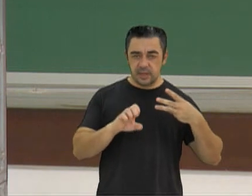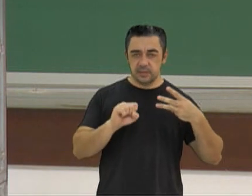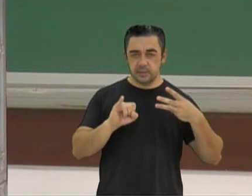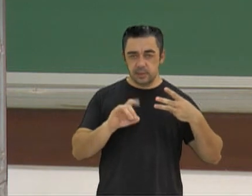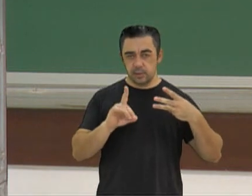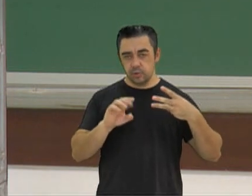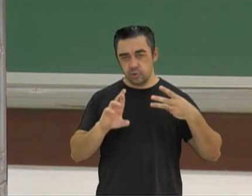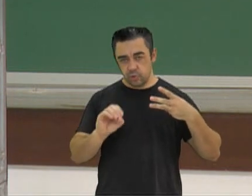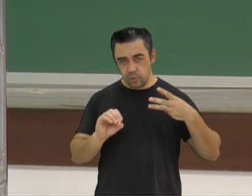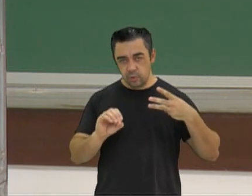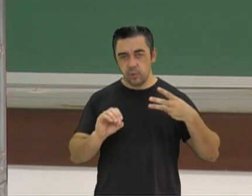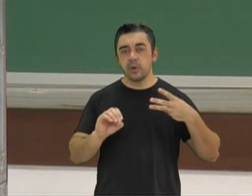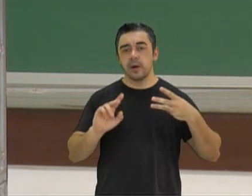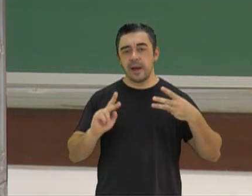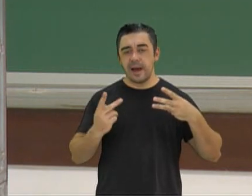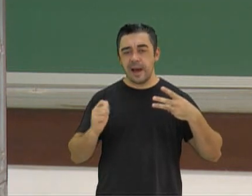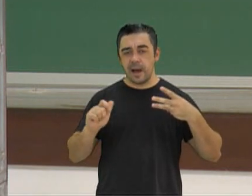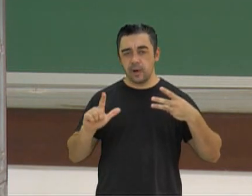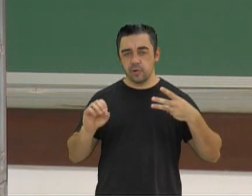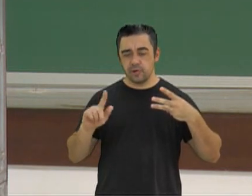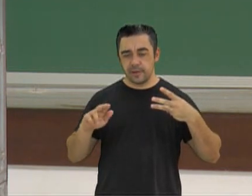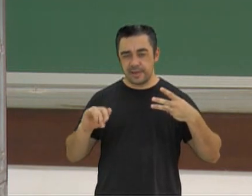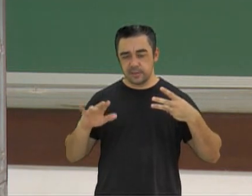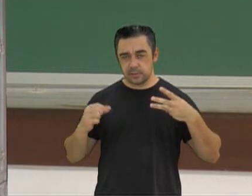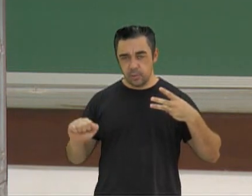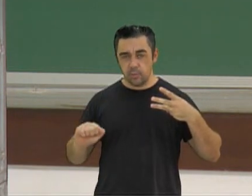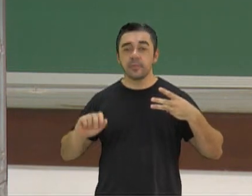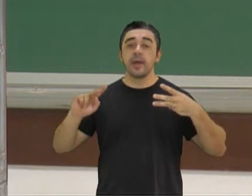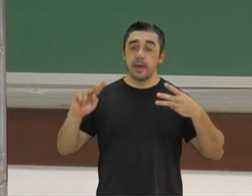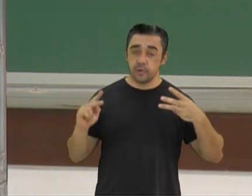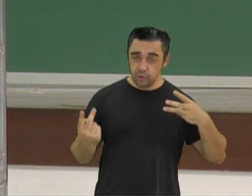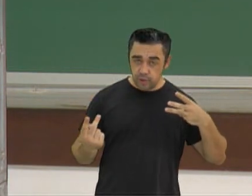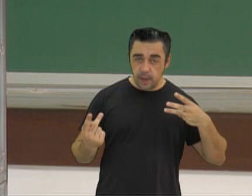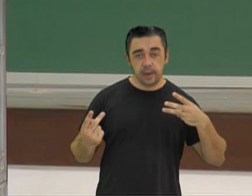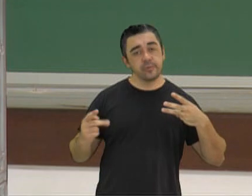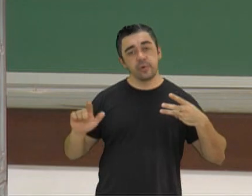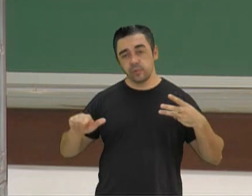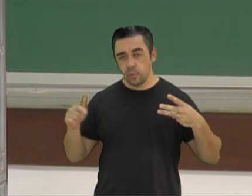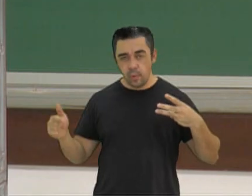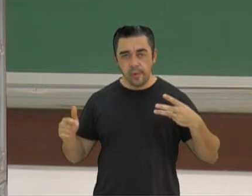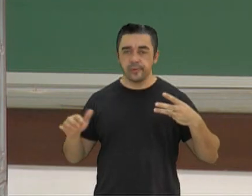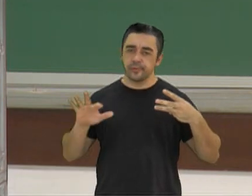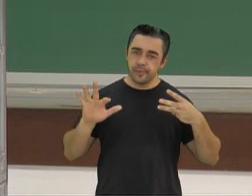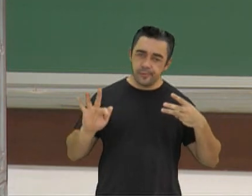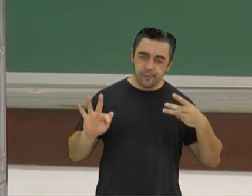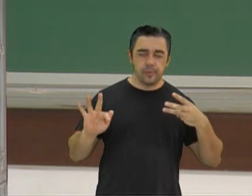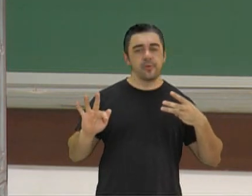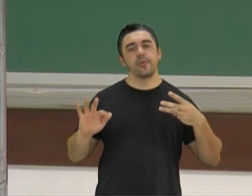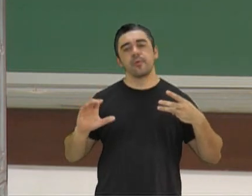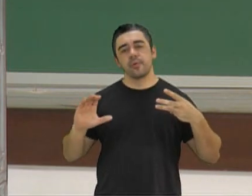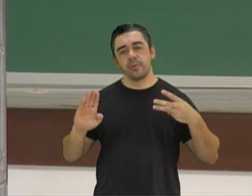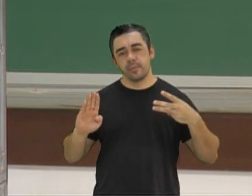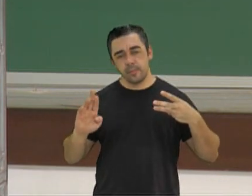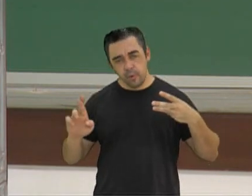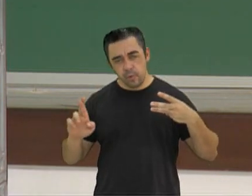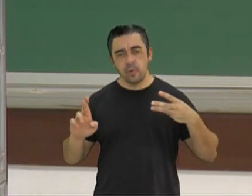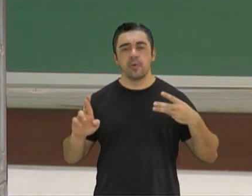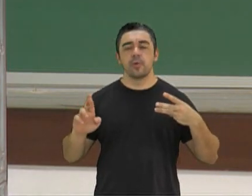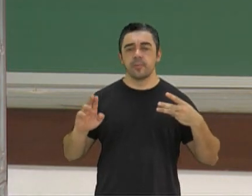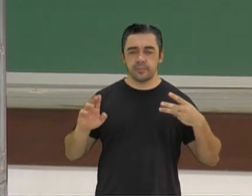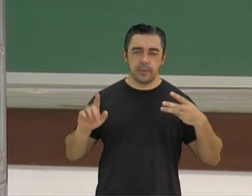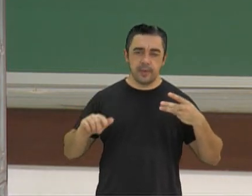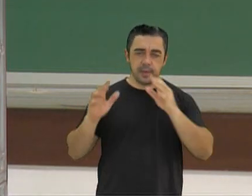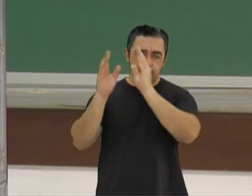desidro halogenação, tá? Que é a liberação tanto do hidrogênio quanto de algum elemento químico da família 7A, que são